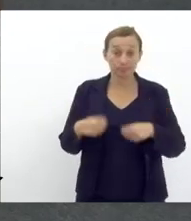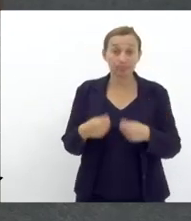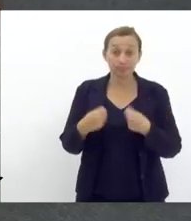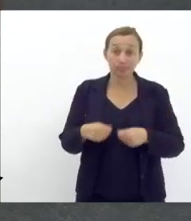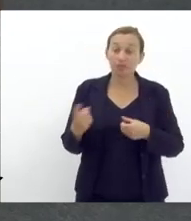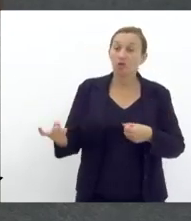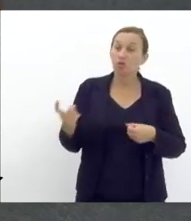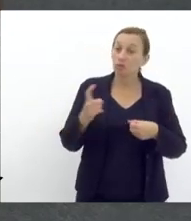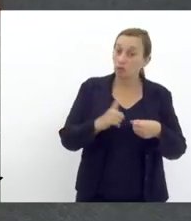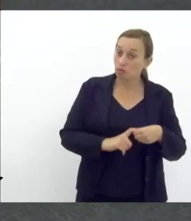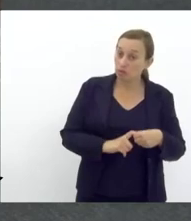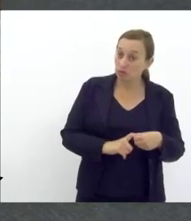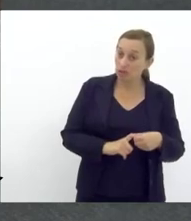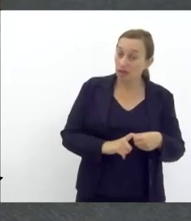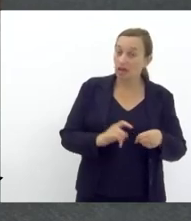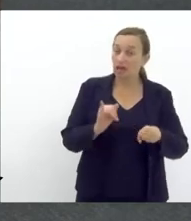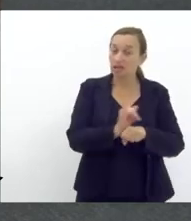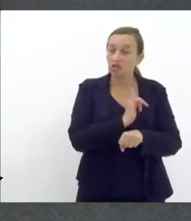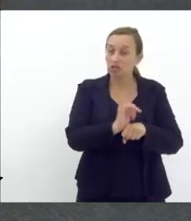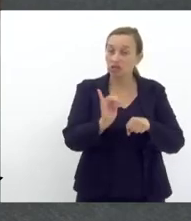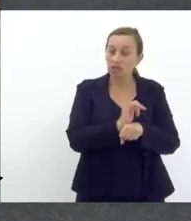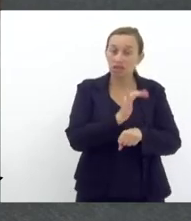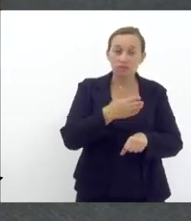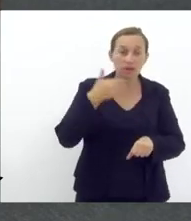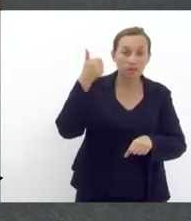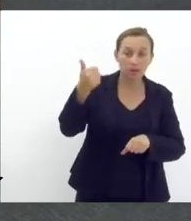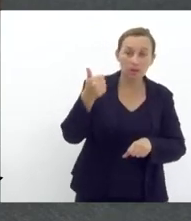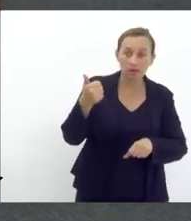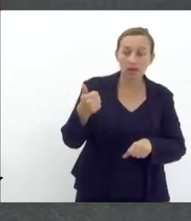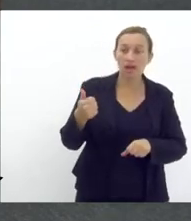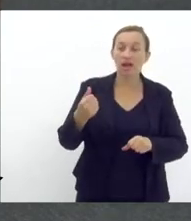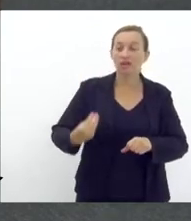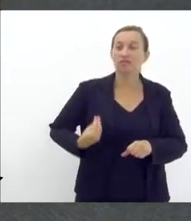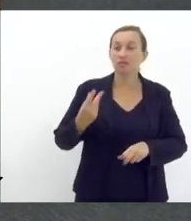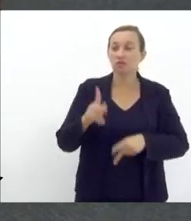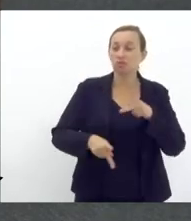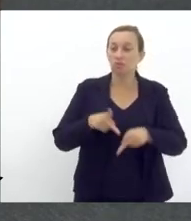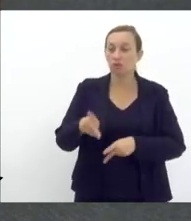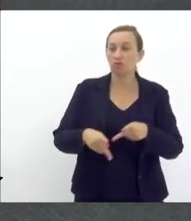retomar medidas que garantam comida no prato das famílias Fluminense